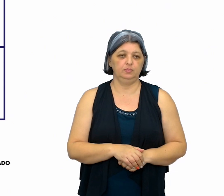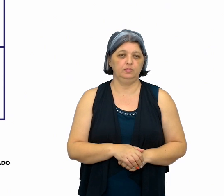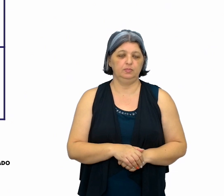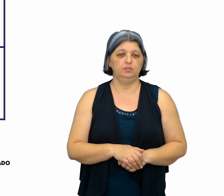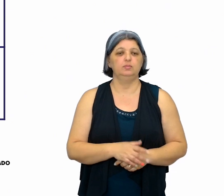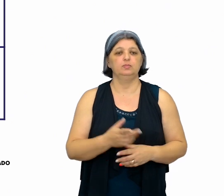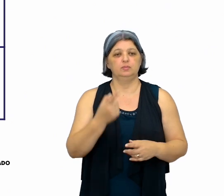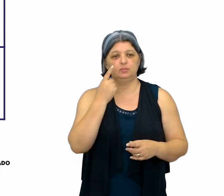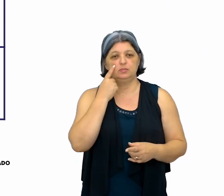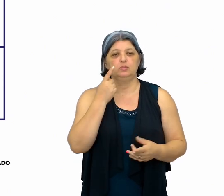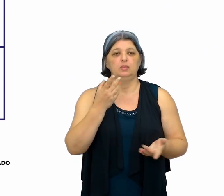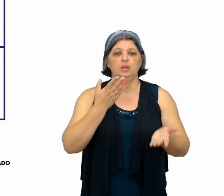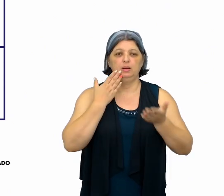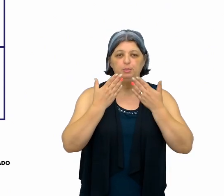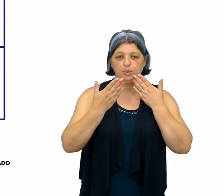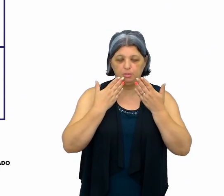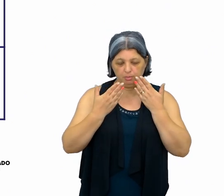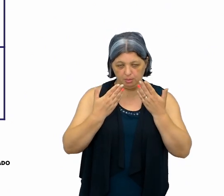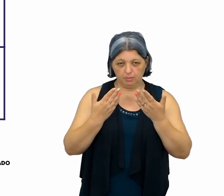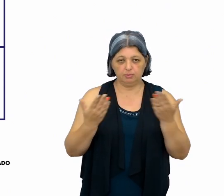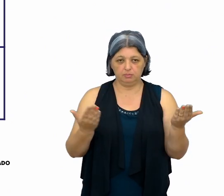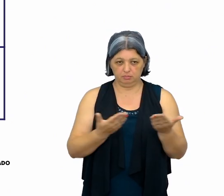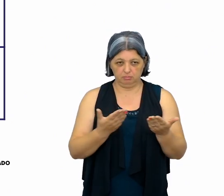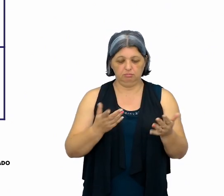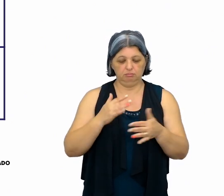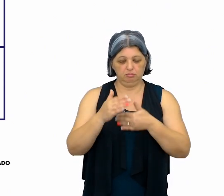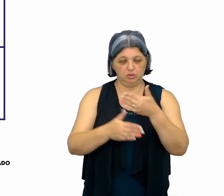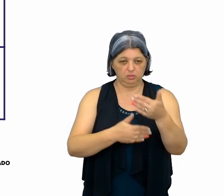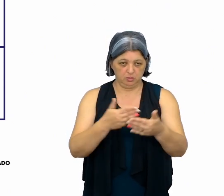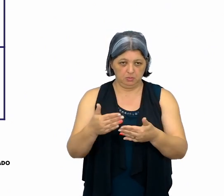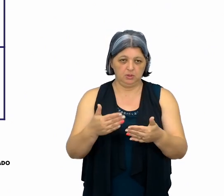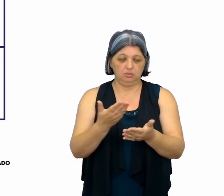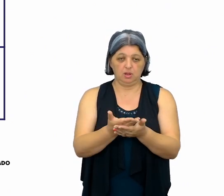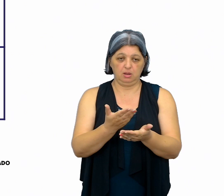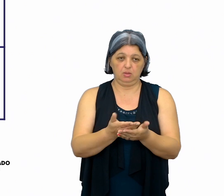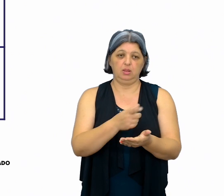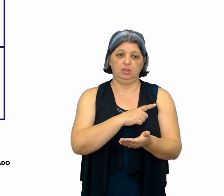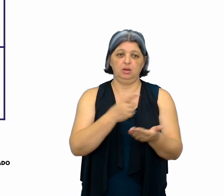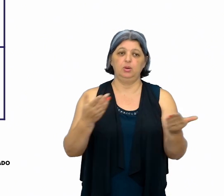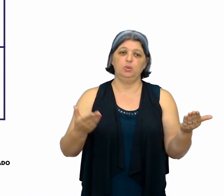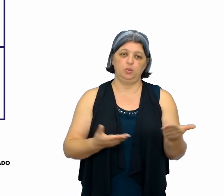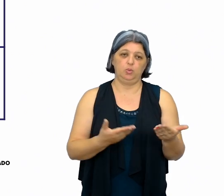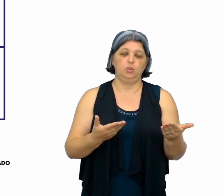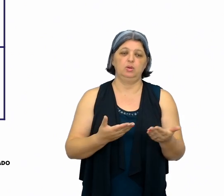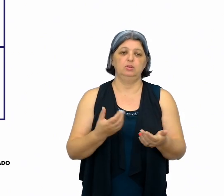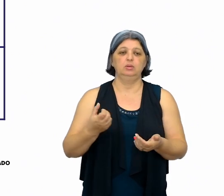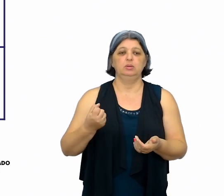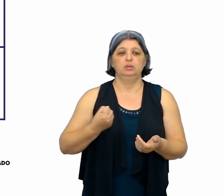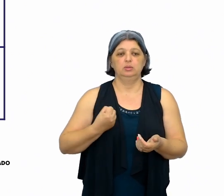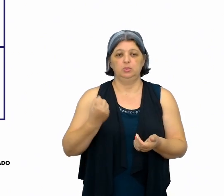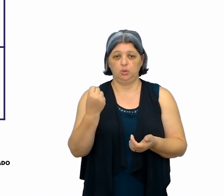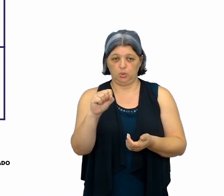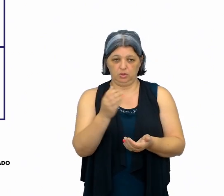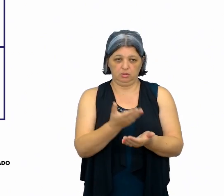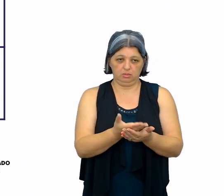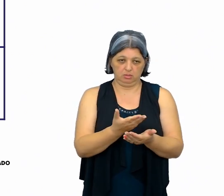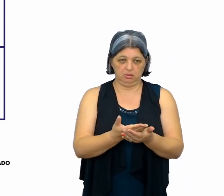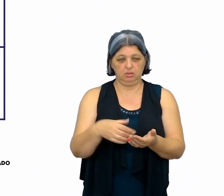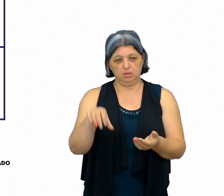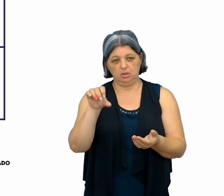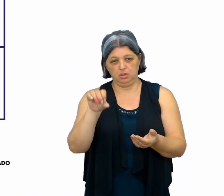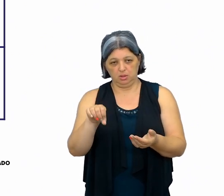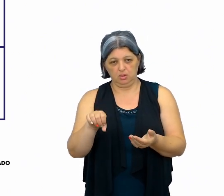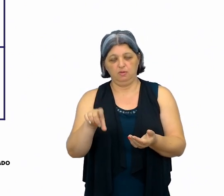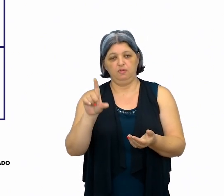Diante dessa conversa que nós estamos falando aí nos desdobramentos das aulas, nós temos agora na telinha a aula 8, a aula 9 e a